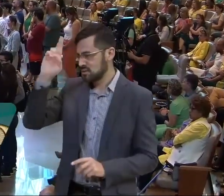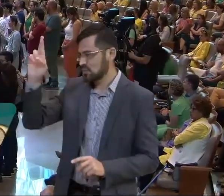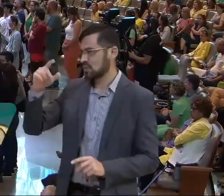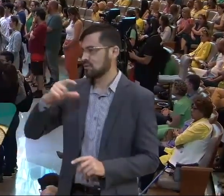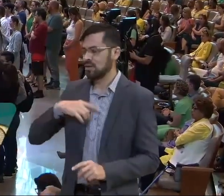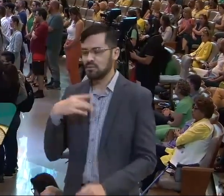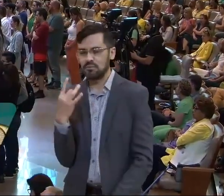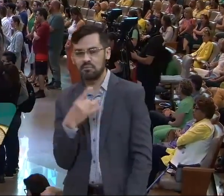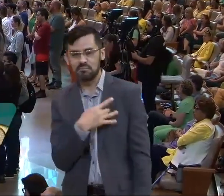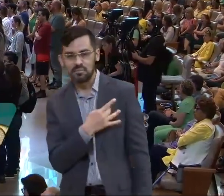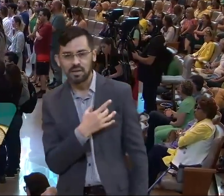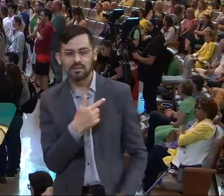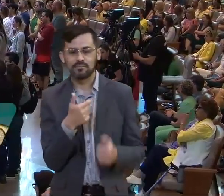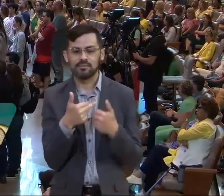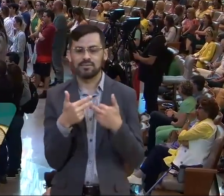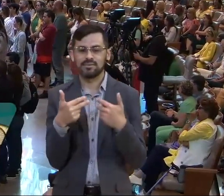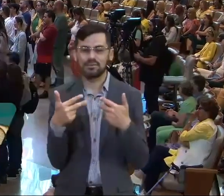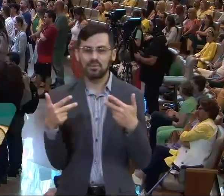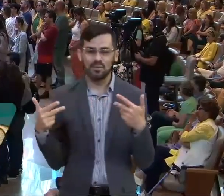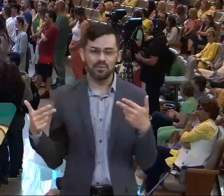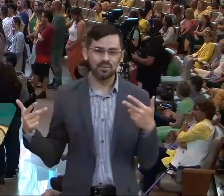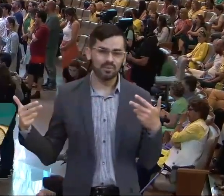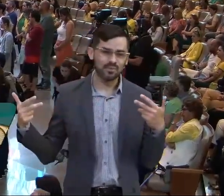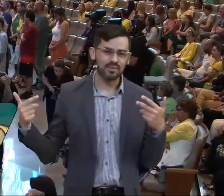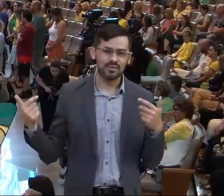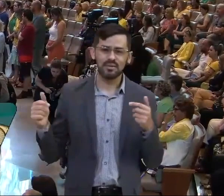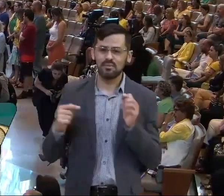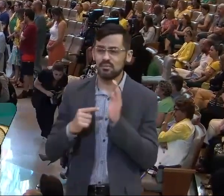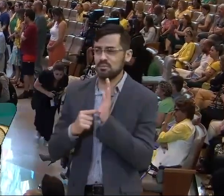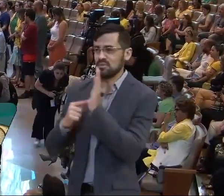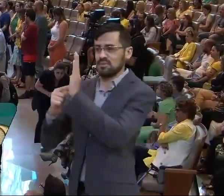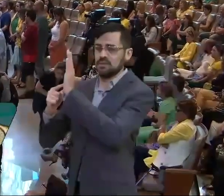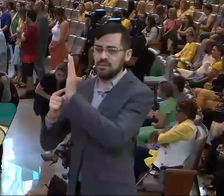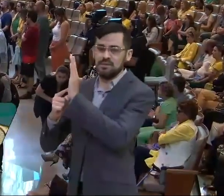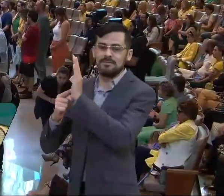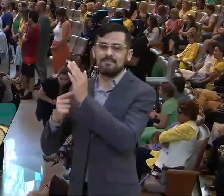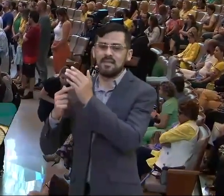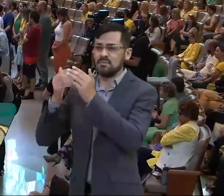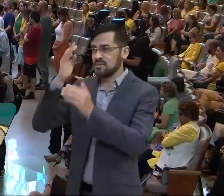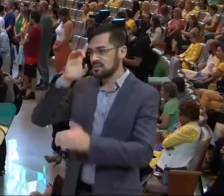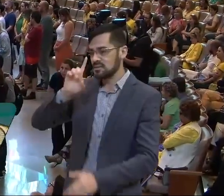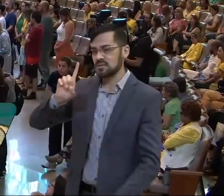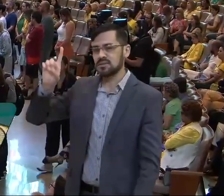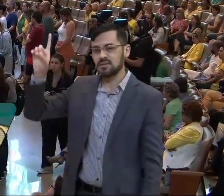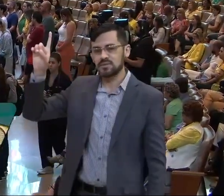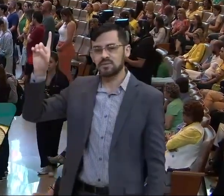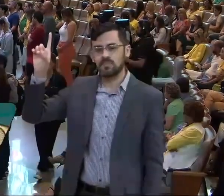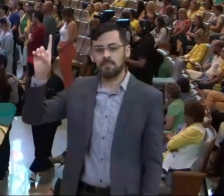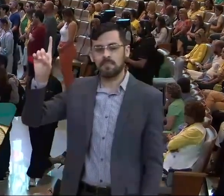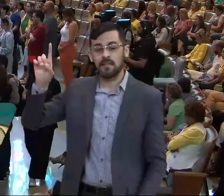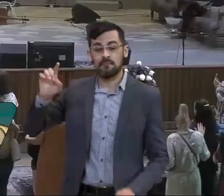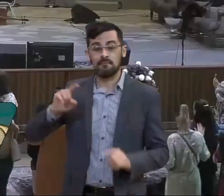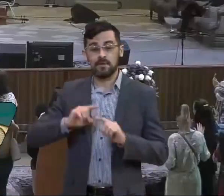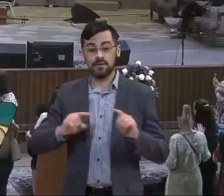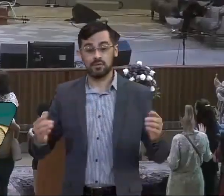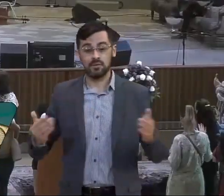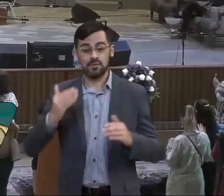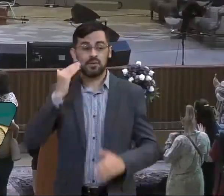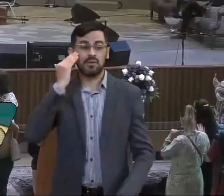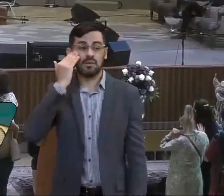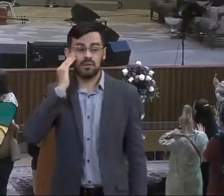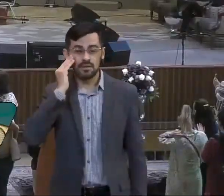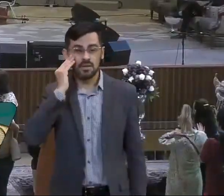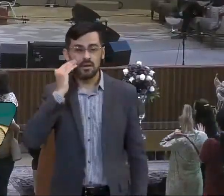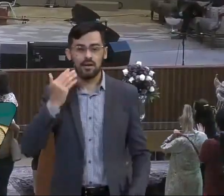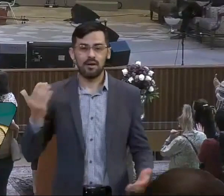tenho medo disso, eu tenho medo daquilo, eu tenho medo daquilo outro, ou eu não gostaria, mas hoje eu entendi. E eu estou